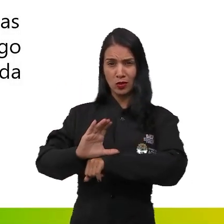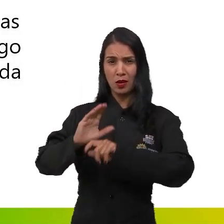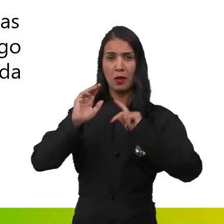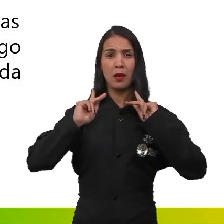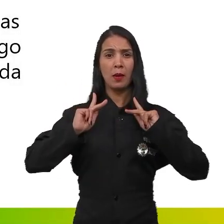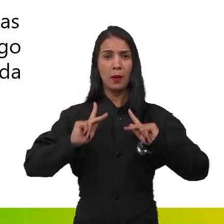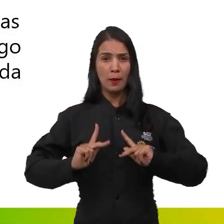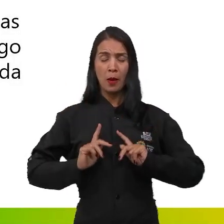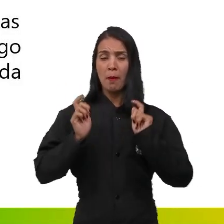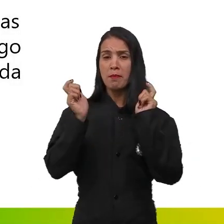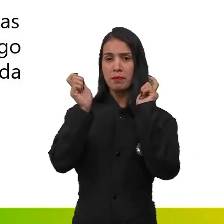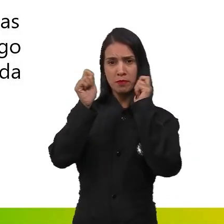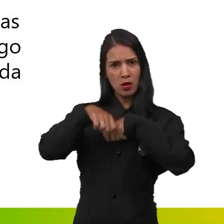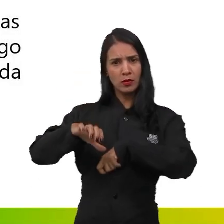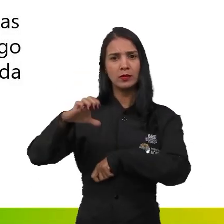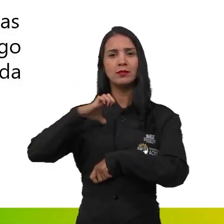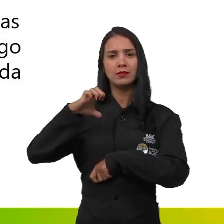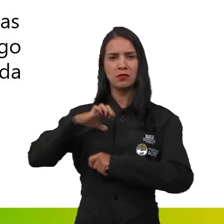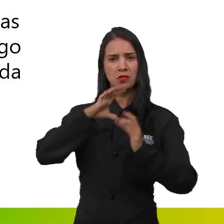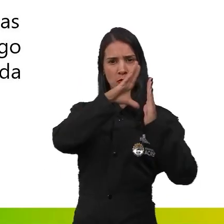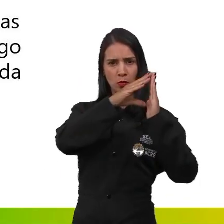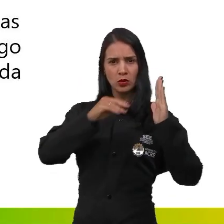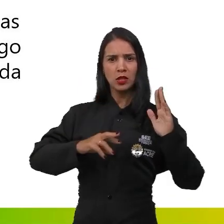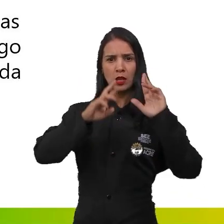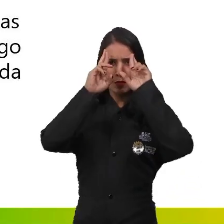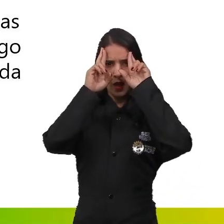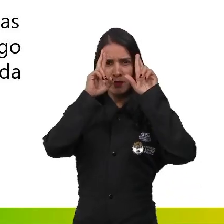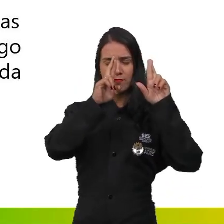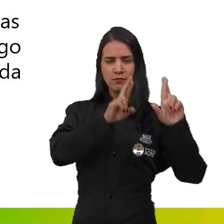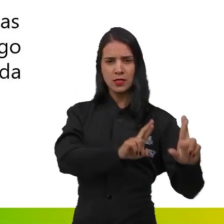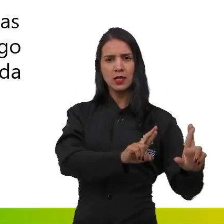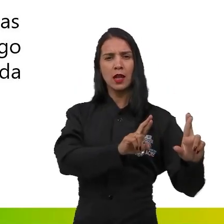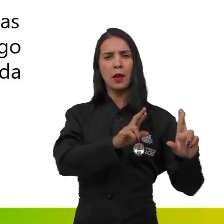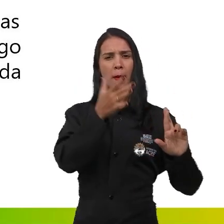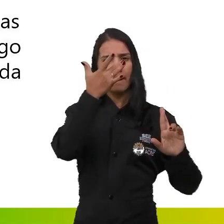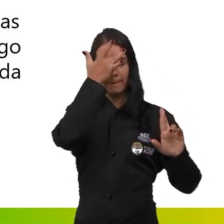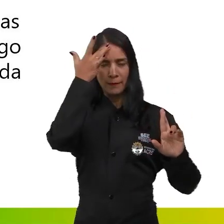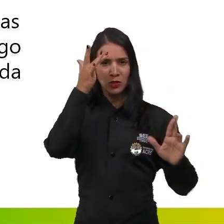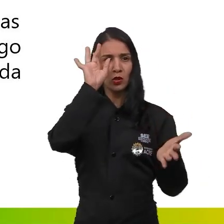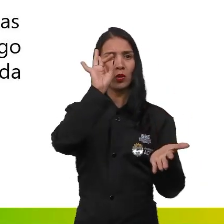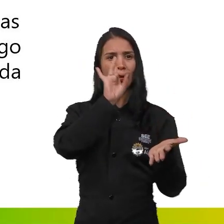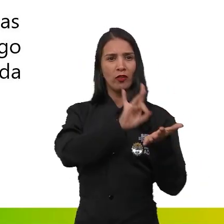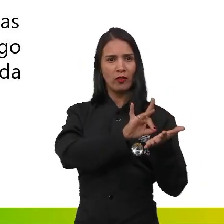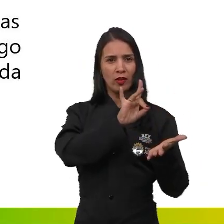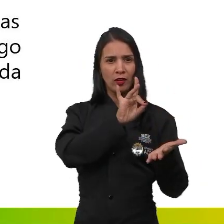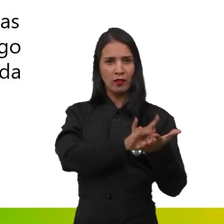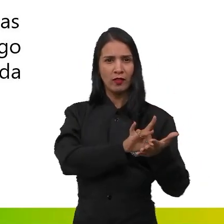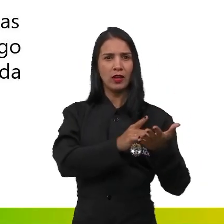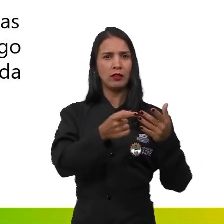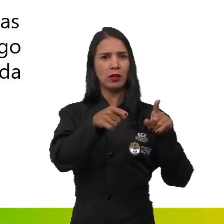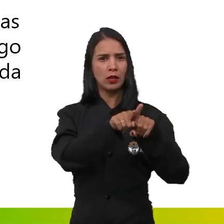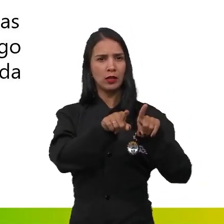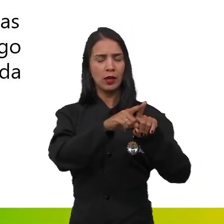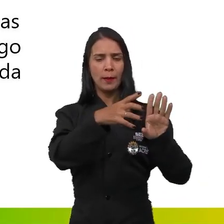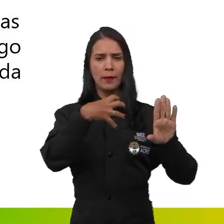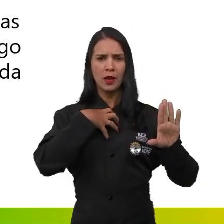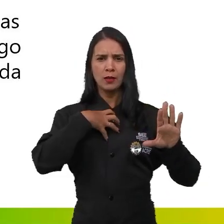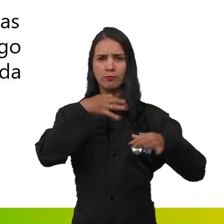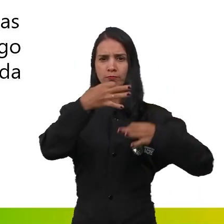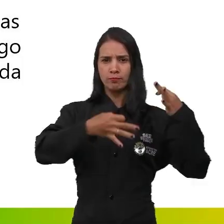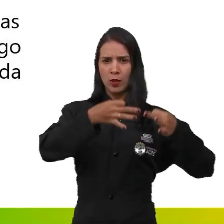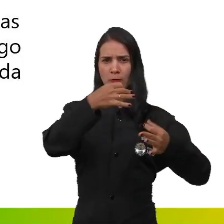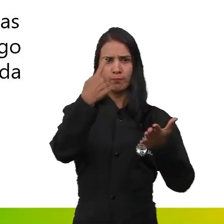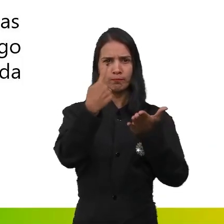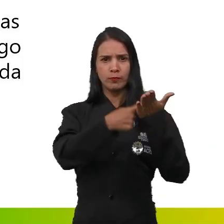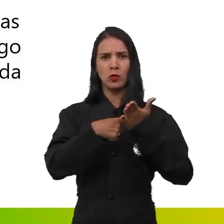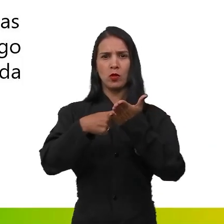de ética no trabalho: respeito, honestidade, comprometimento, senso de justiça. Já outros